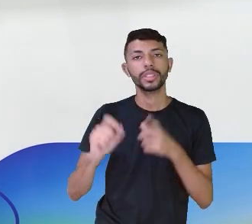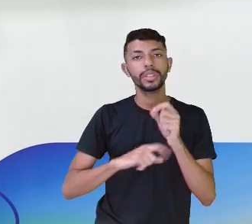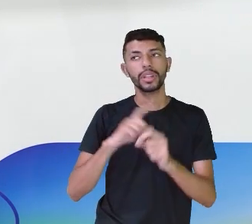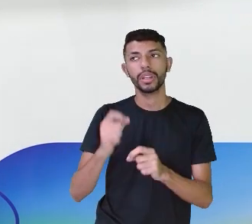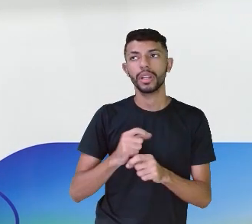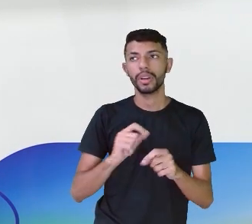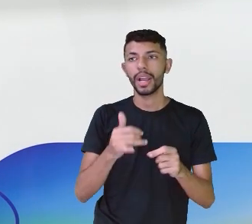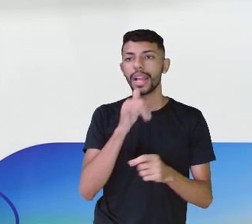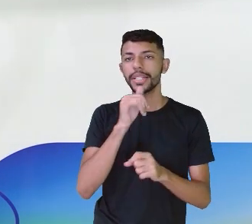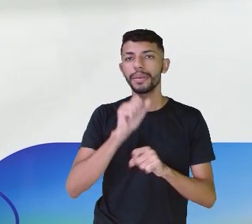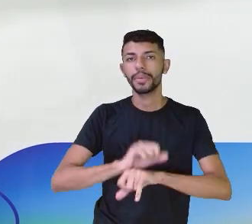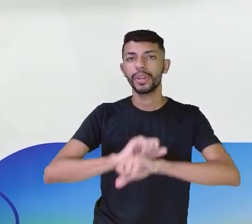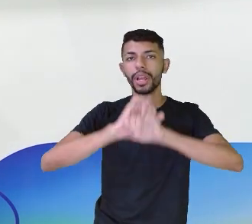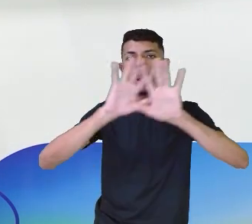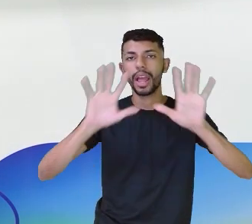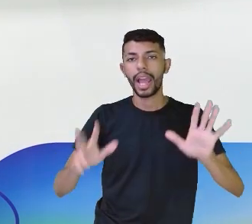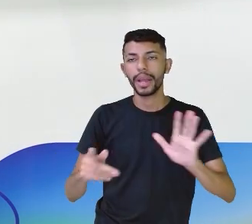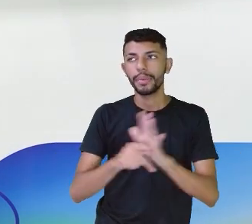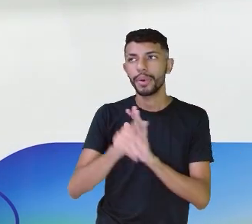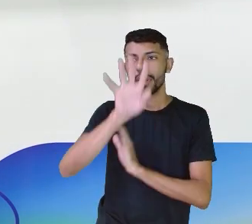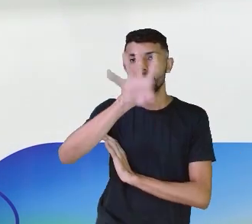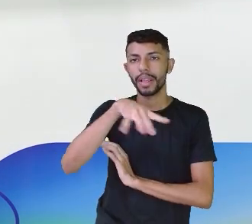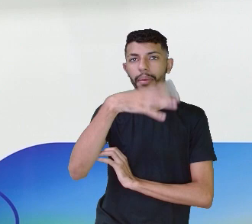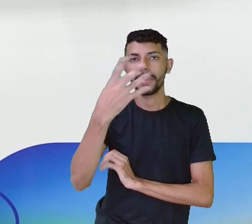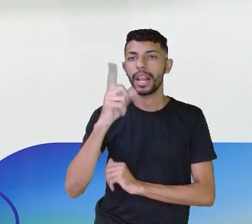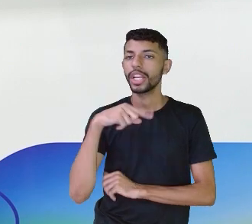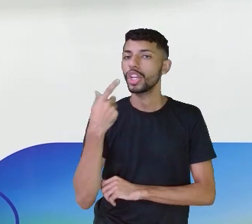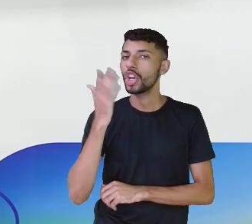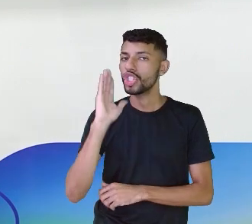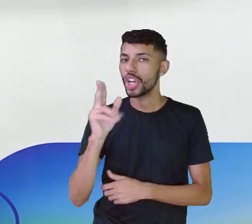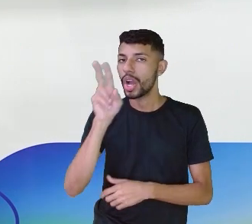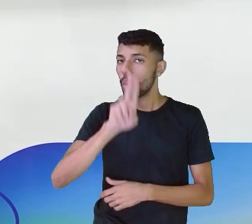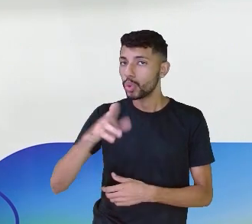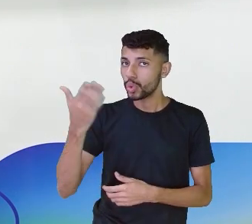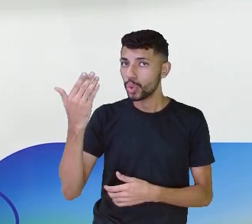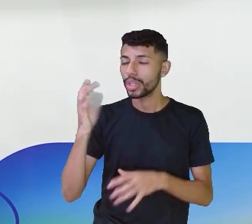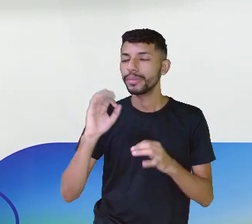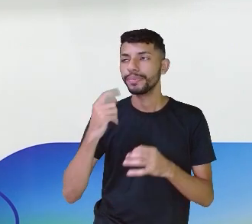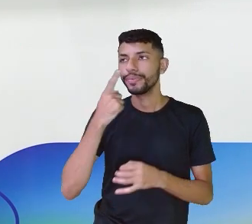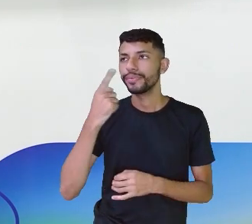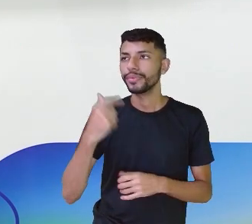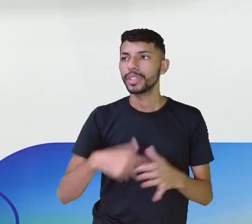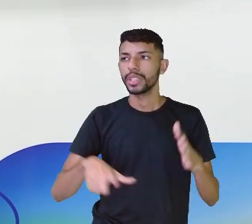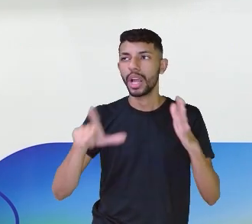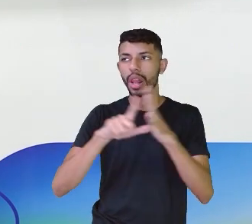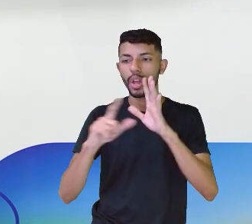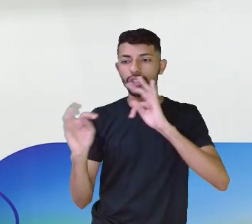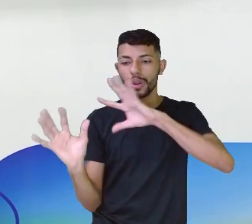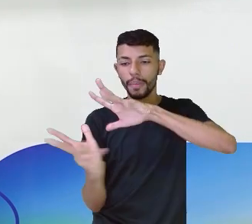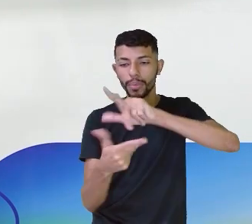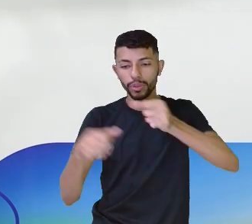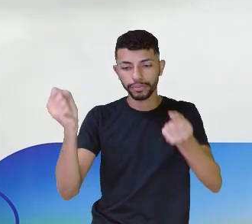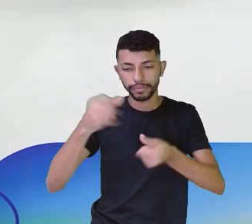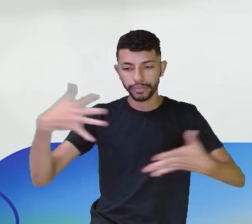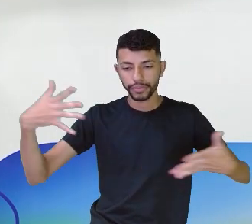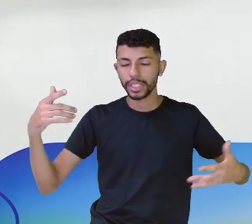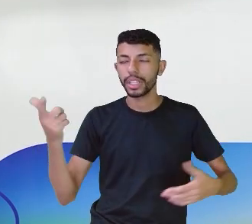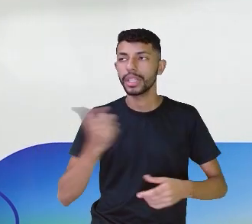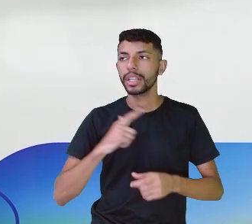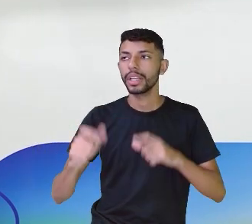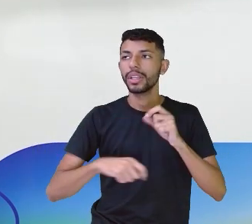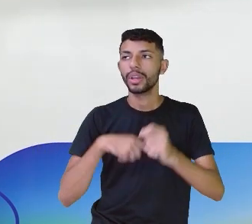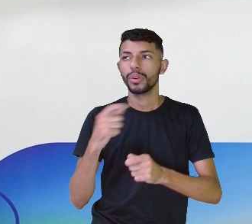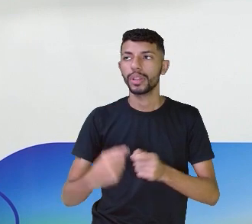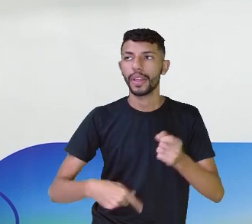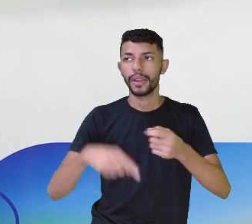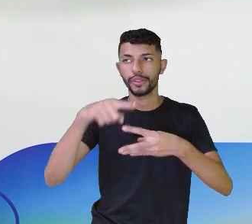de tabela, a gente já utilizou. A loja Mundo Encantado fez o levantamento sobre os 4